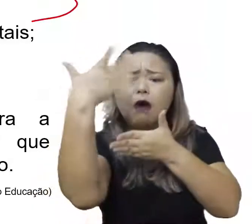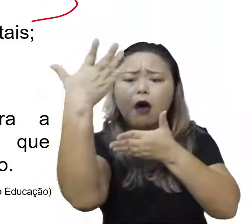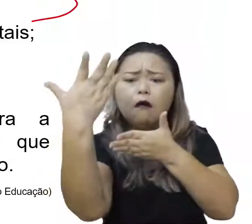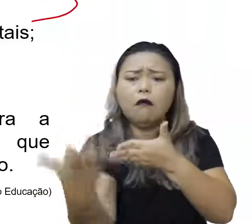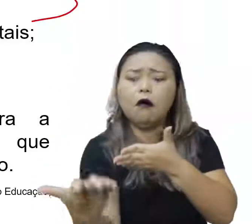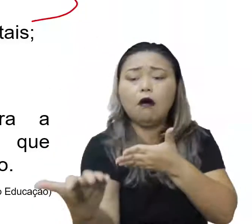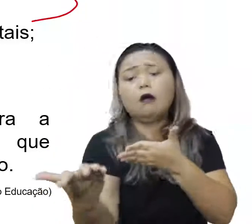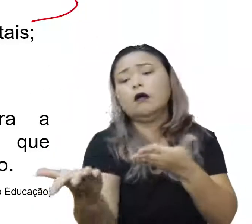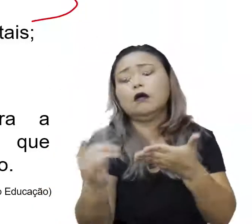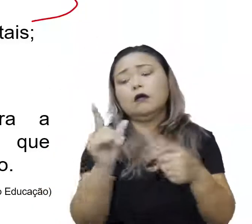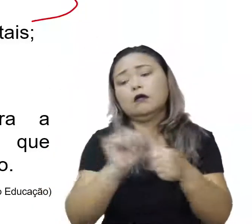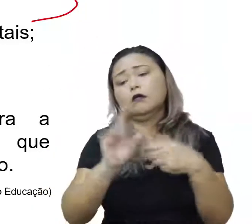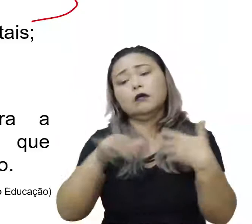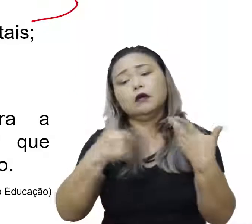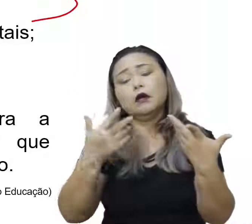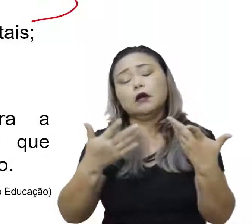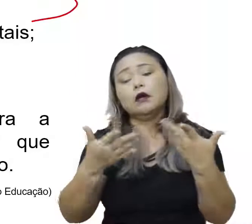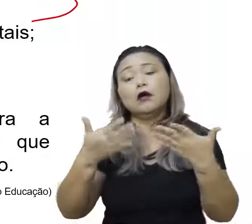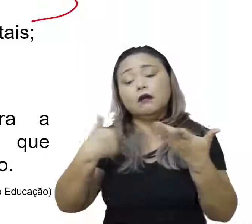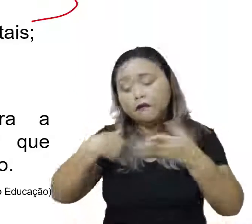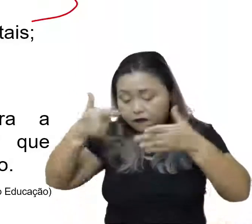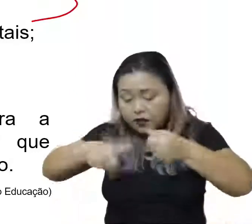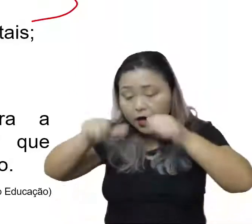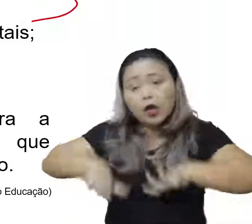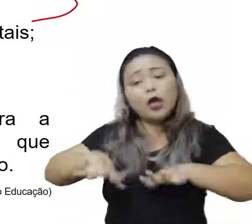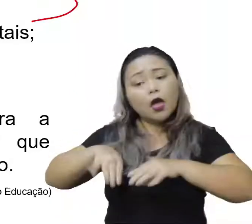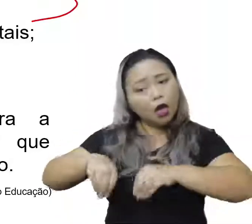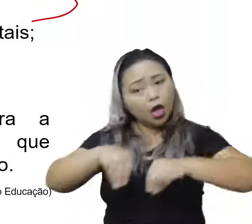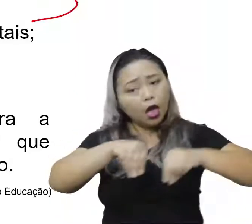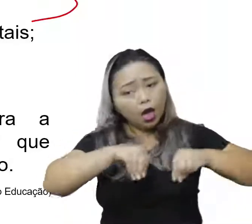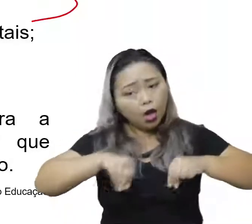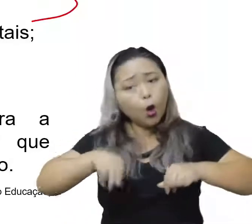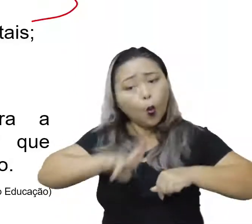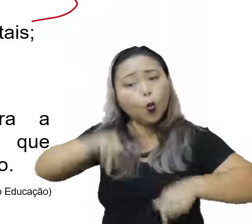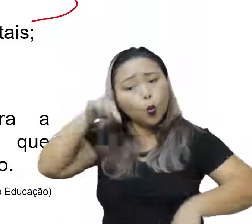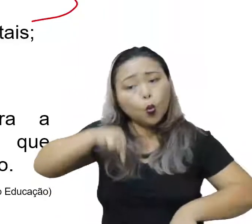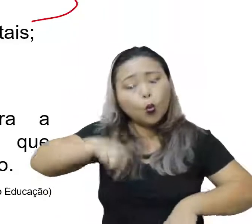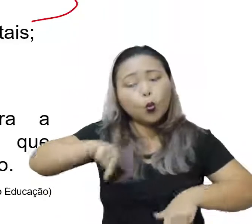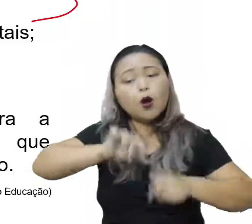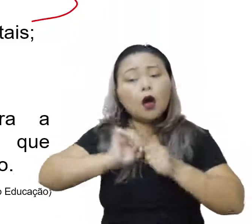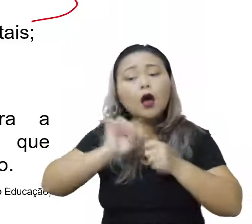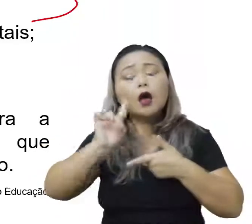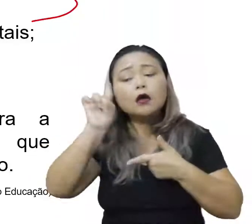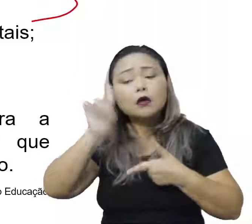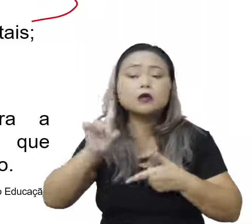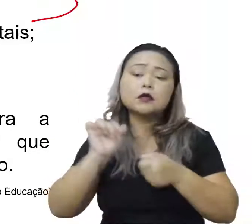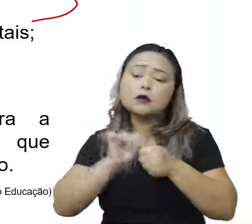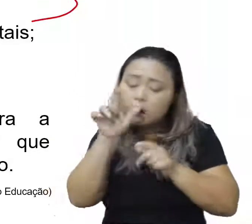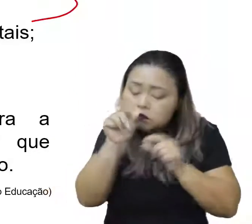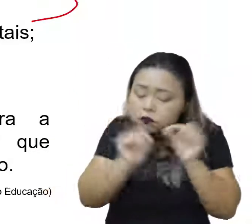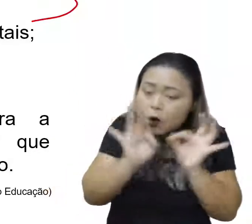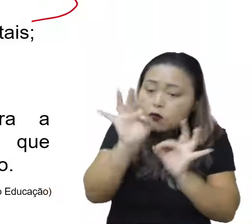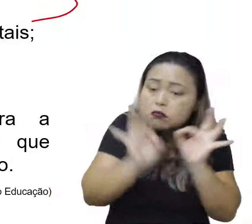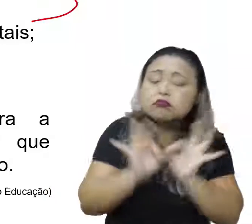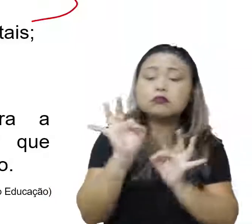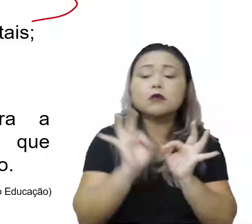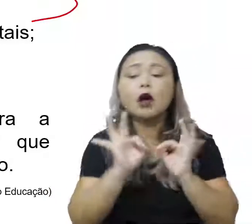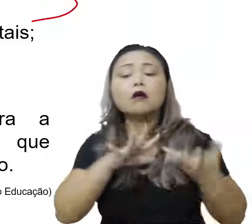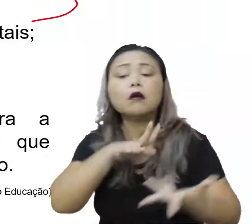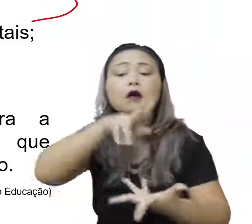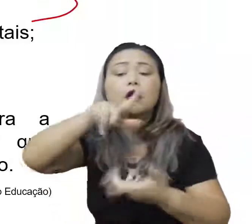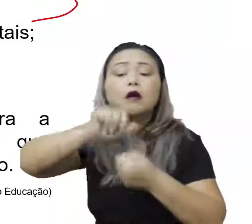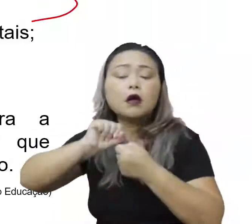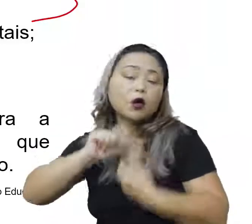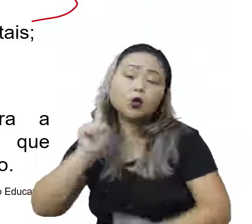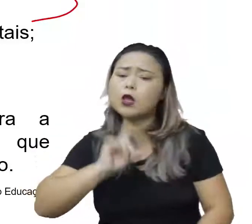virgem, sobre a floresta intacta. Ok? Então, se fizer esse gerenciamento a nível mundial,